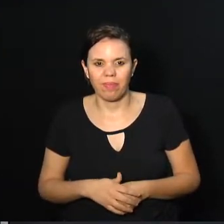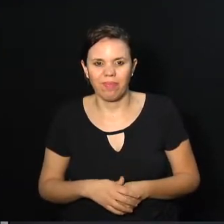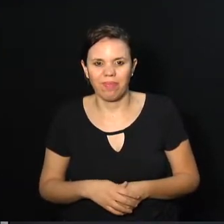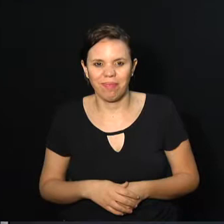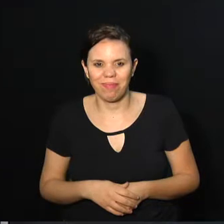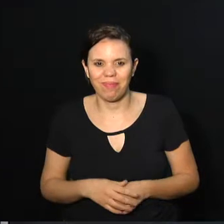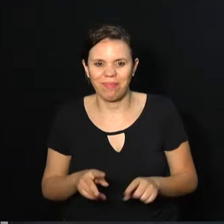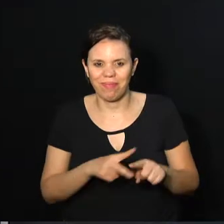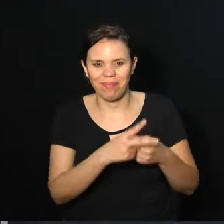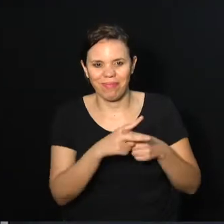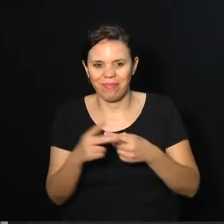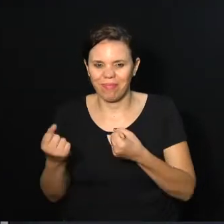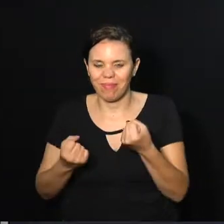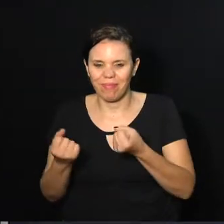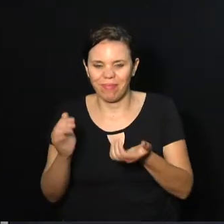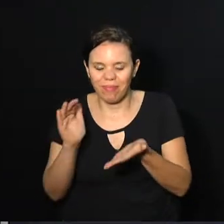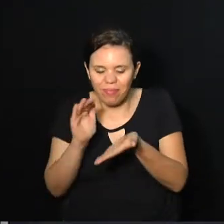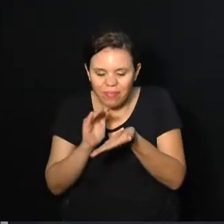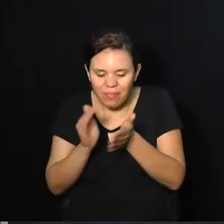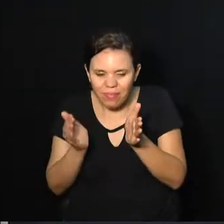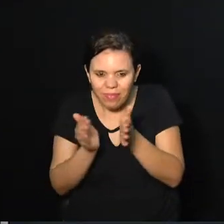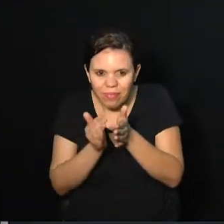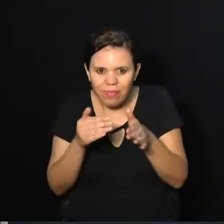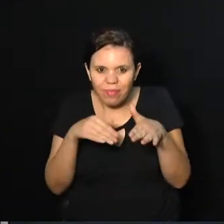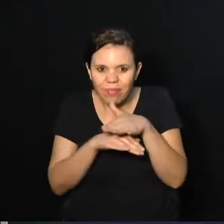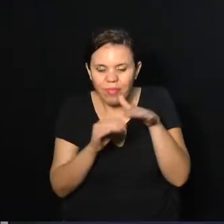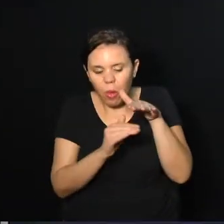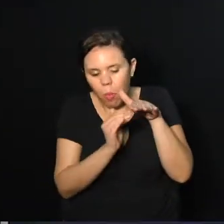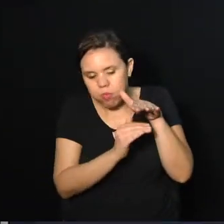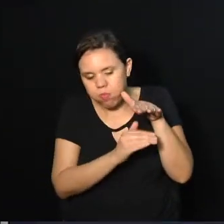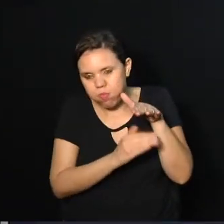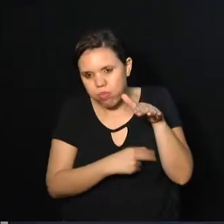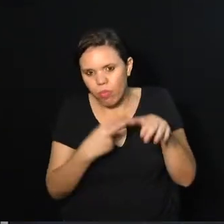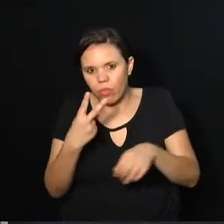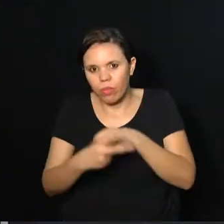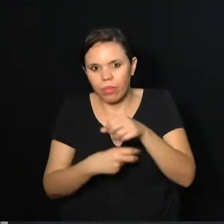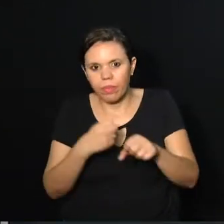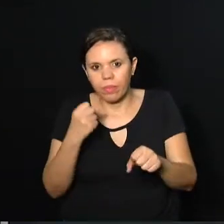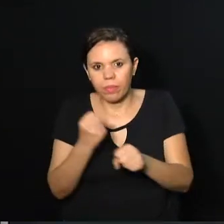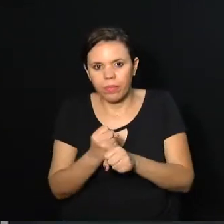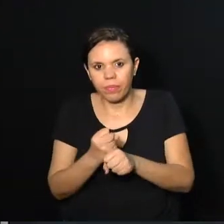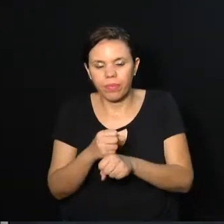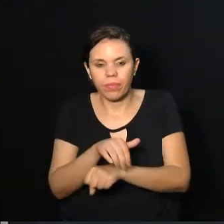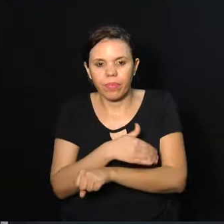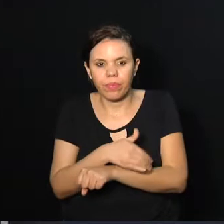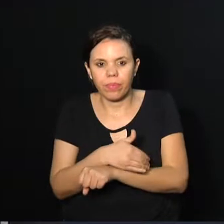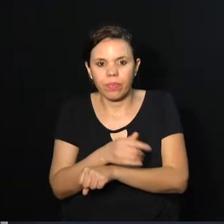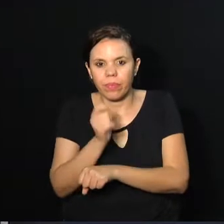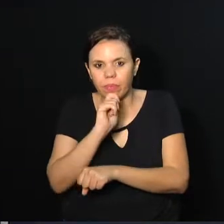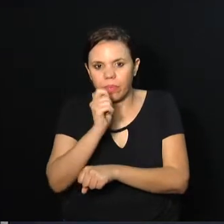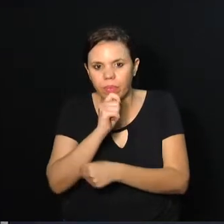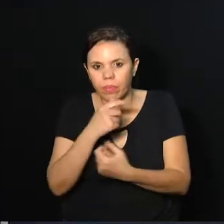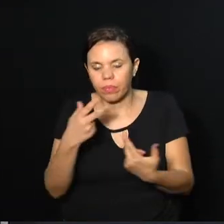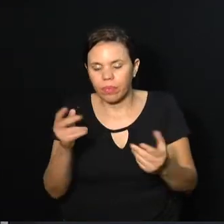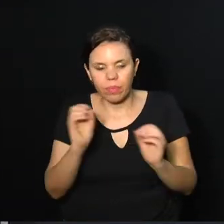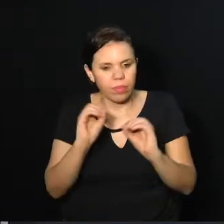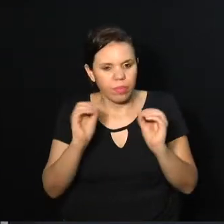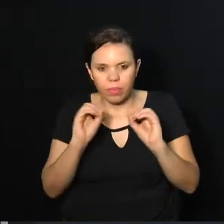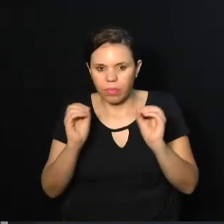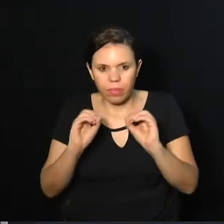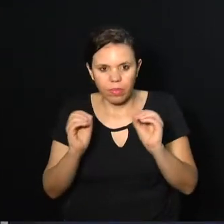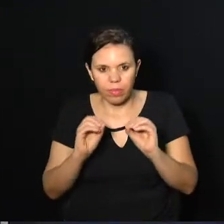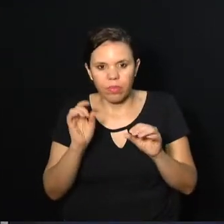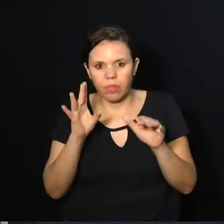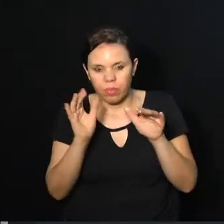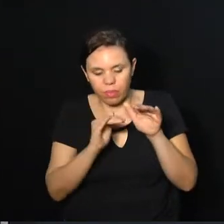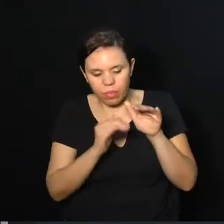Ele consertava aqueles carrinhos lá, tudo, sabe? E guardando dinheiro, que ficou 2 anos na rua, sem usar droga, só guardando dinheiro, sabe? E